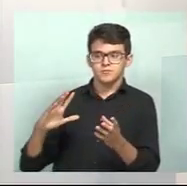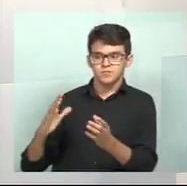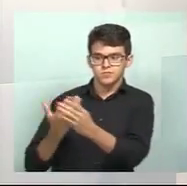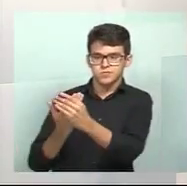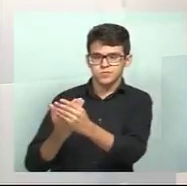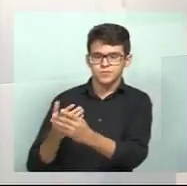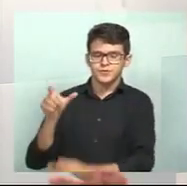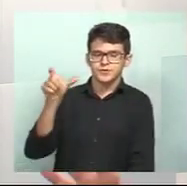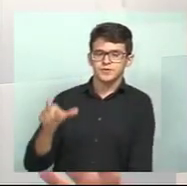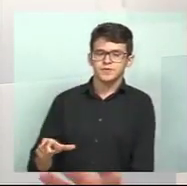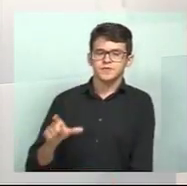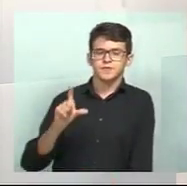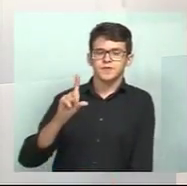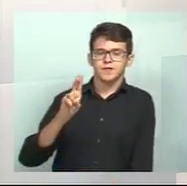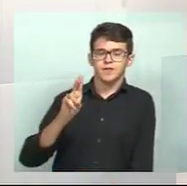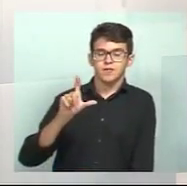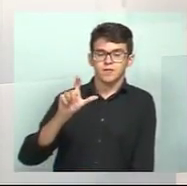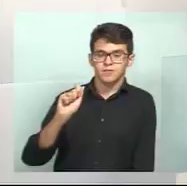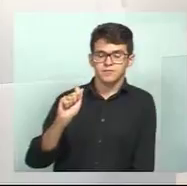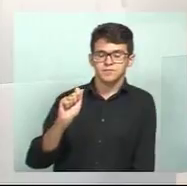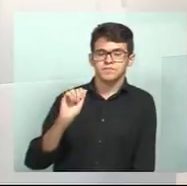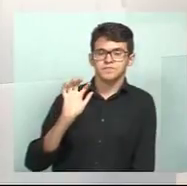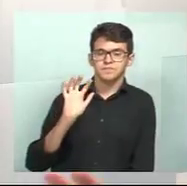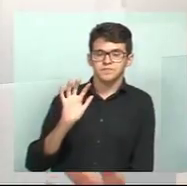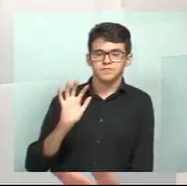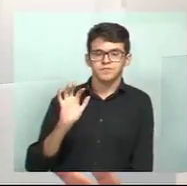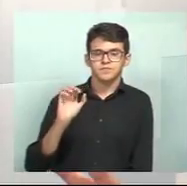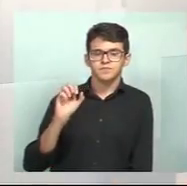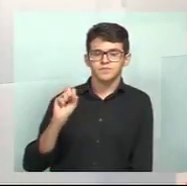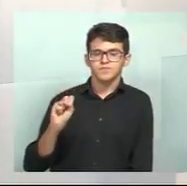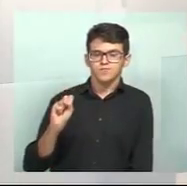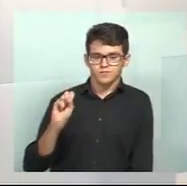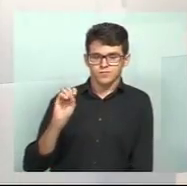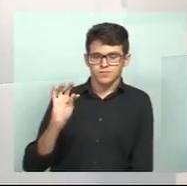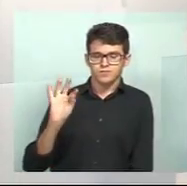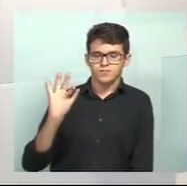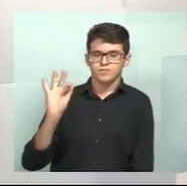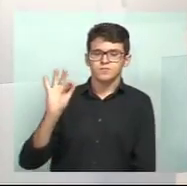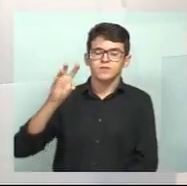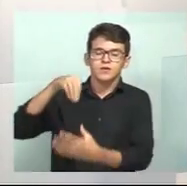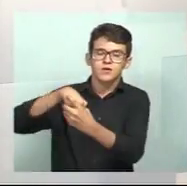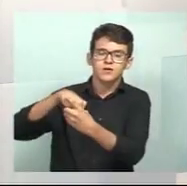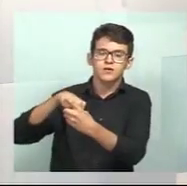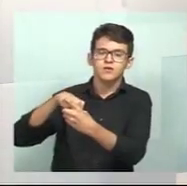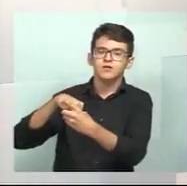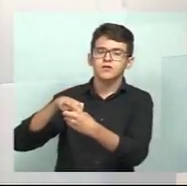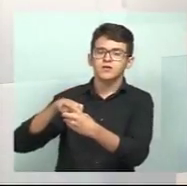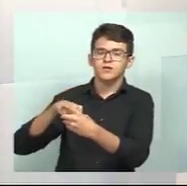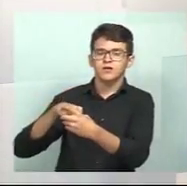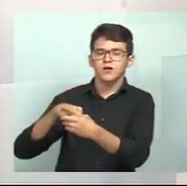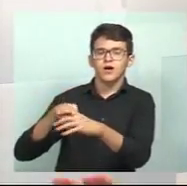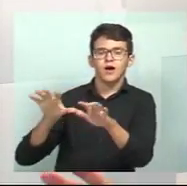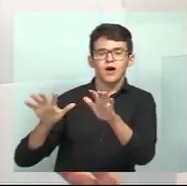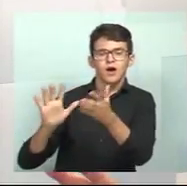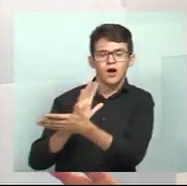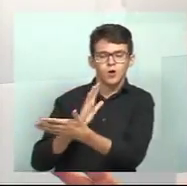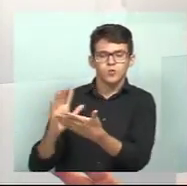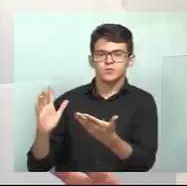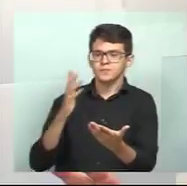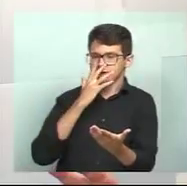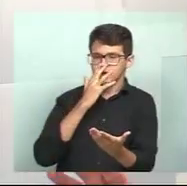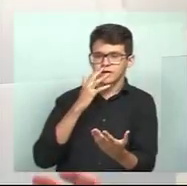alguns membros do Supremo Tribunal Federal, que eu não vou citar nomes, de proteger, como eu poderia